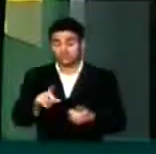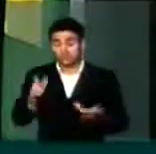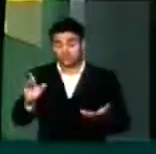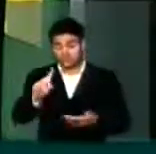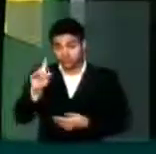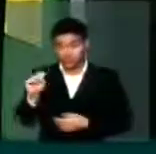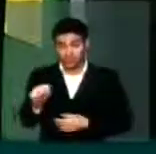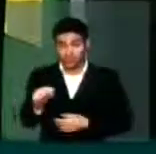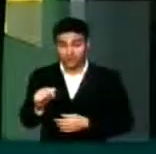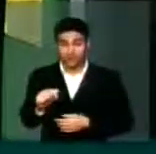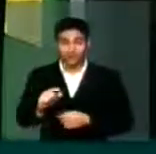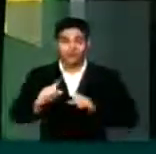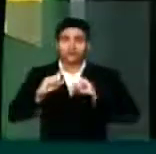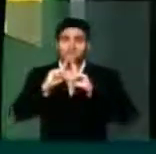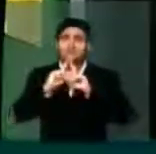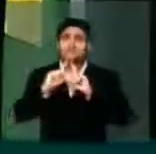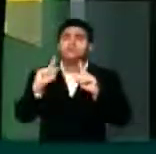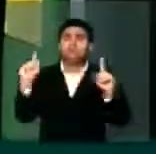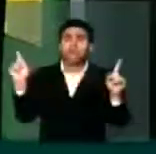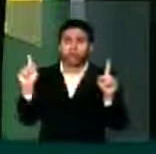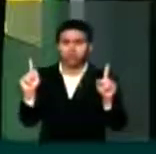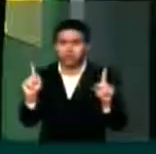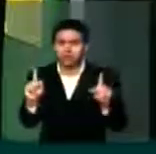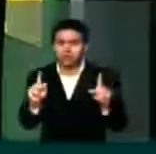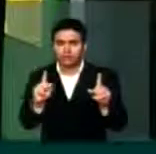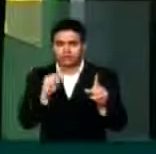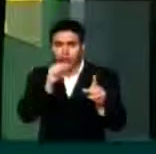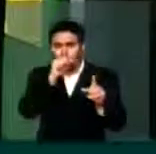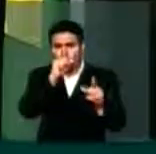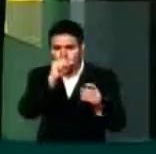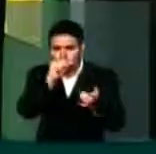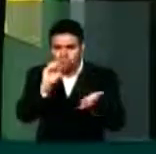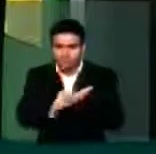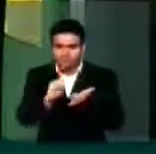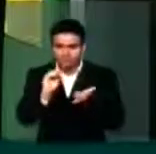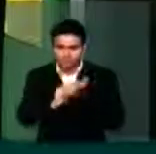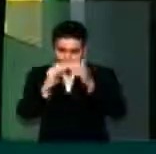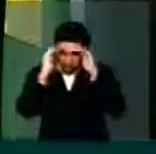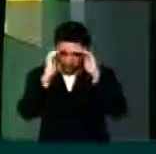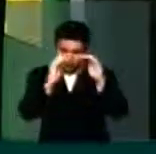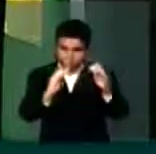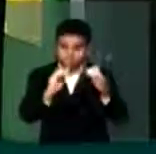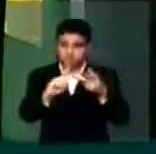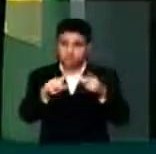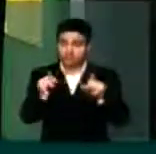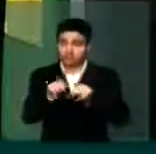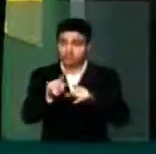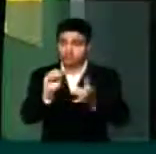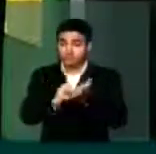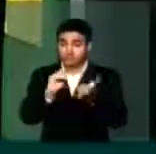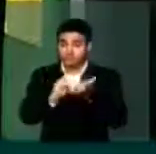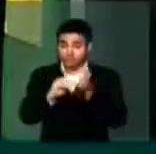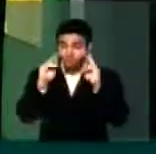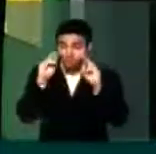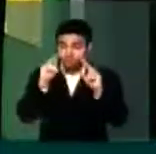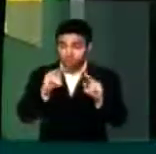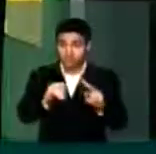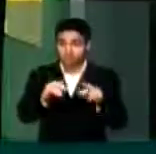dia, reclamando exatamente da falta de respeito, de atenção,